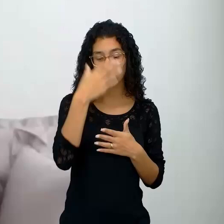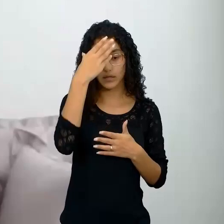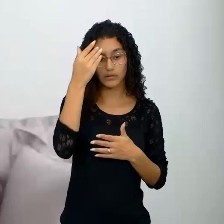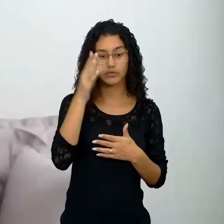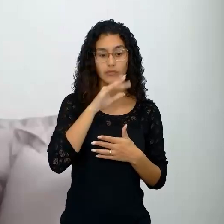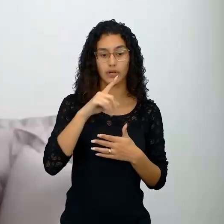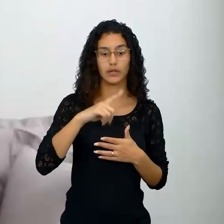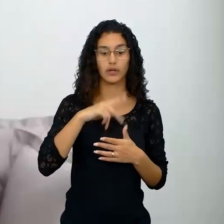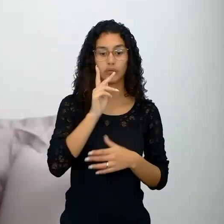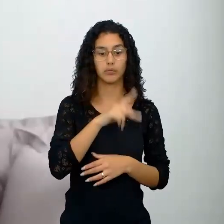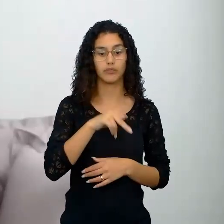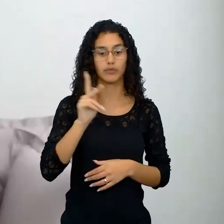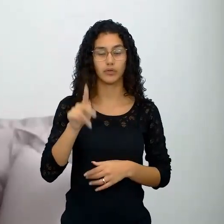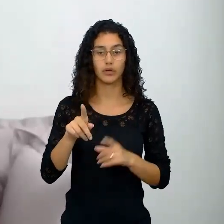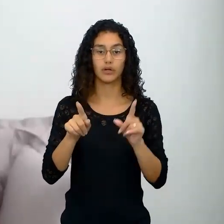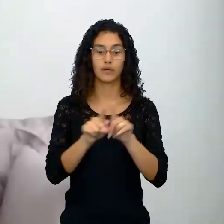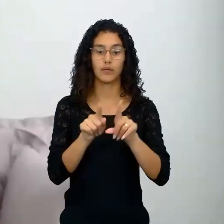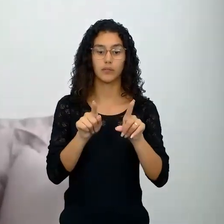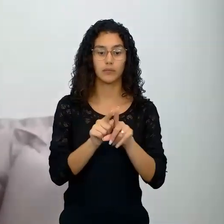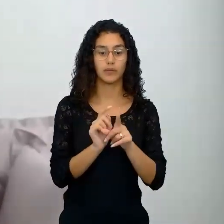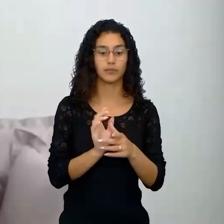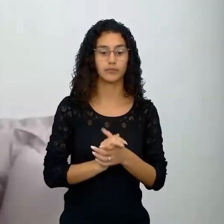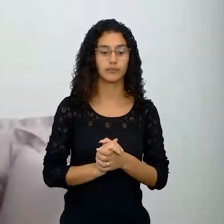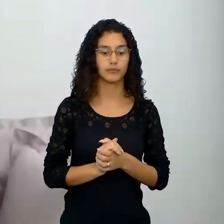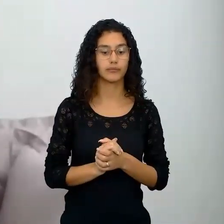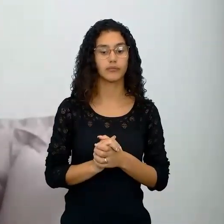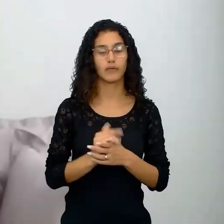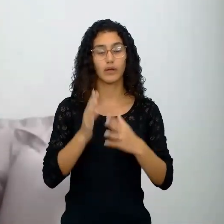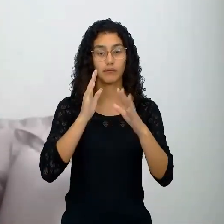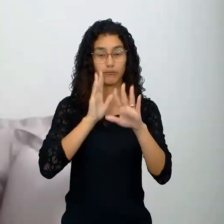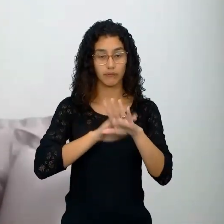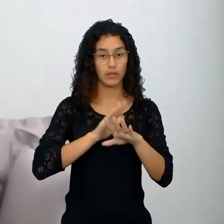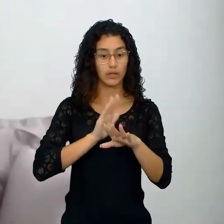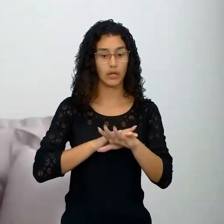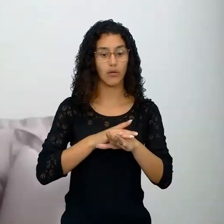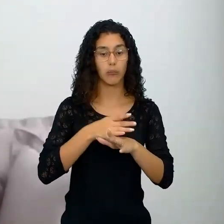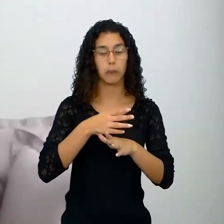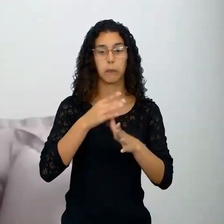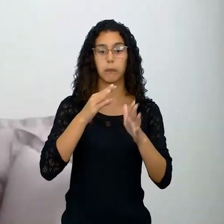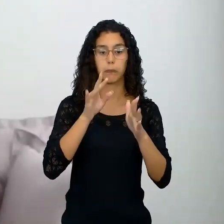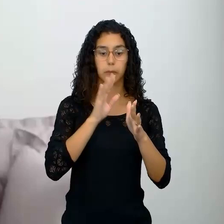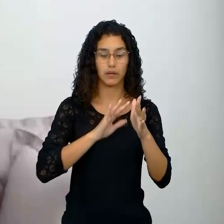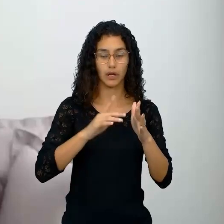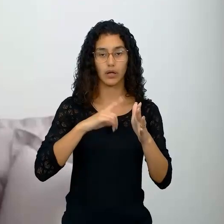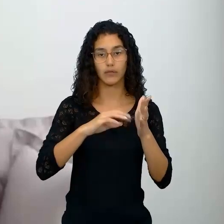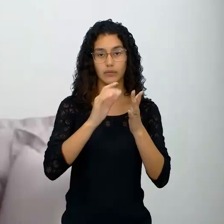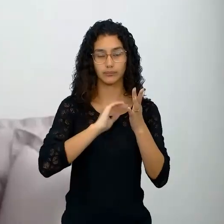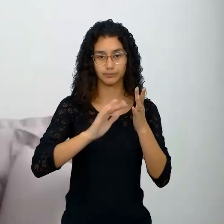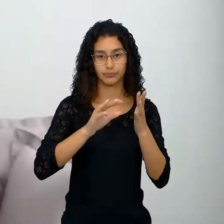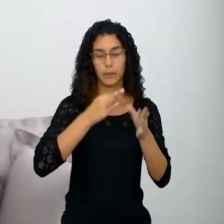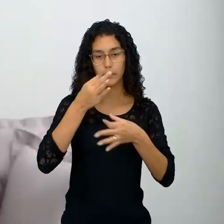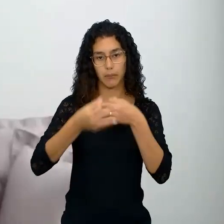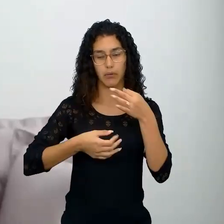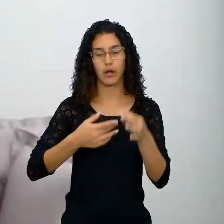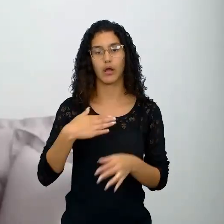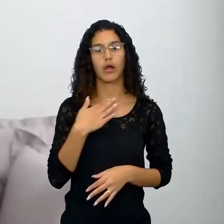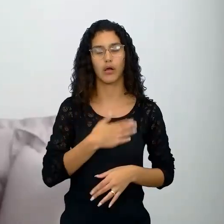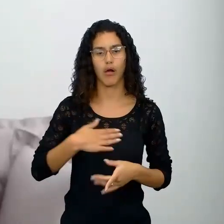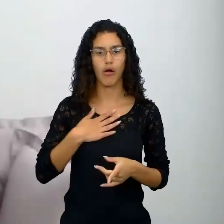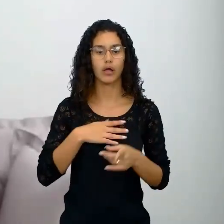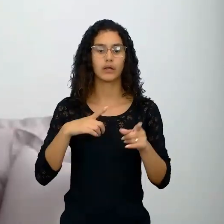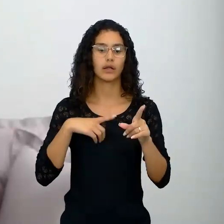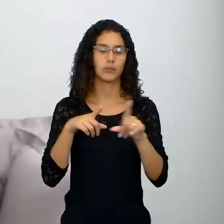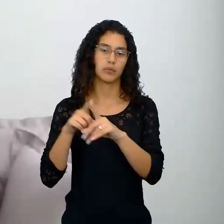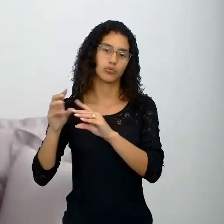comentando sobre os professores justamente que fizeram ali algum comentário no formulário. A gente sempre gosta, né,